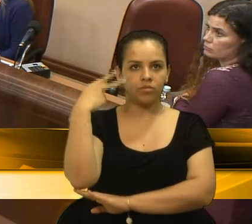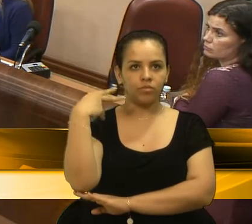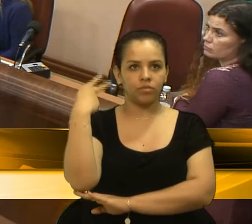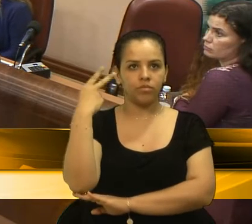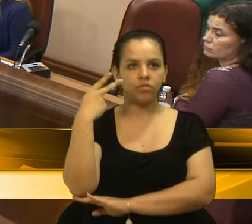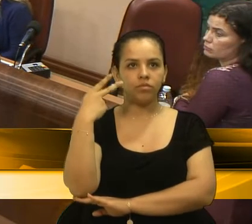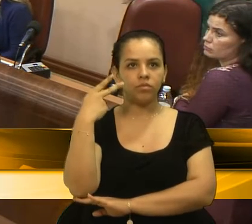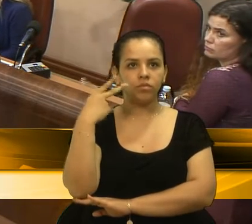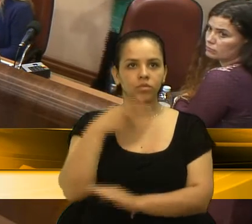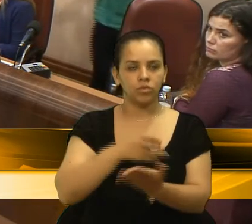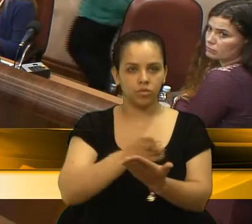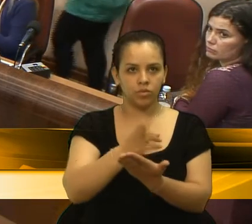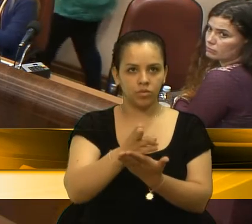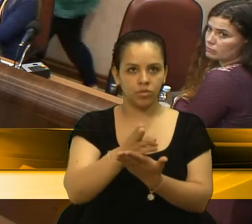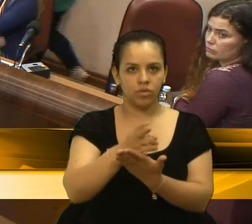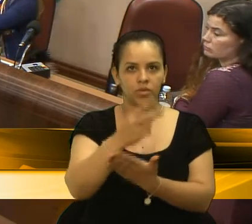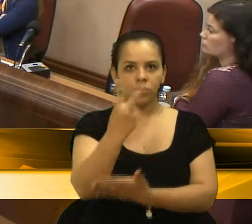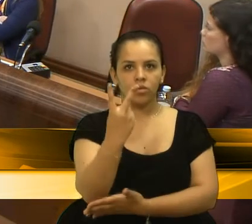favor. Página